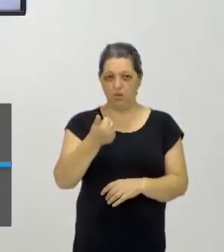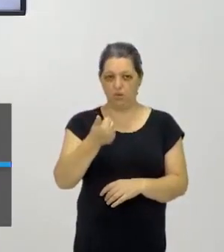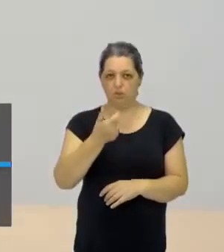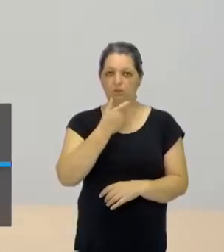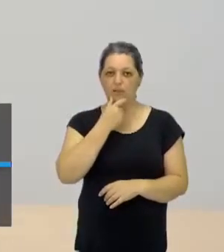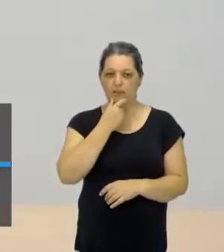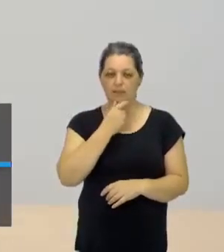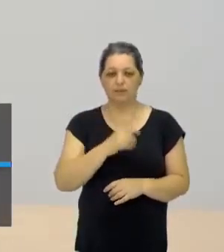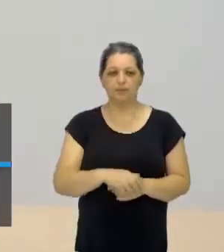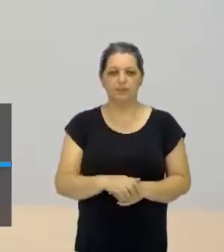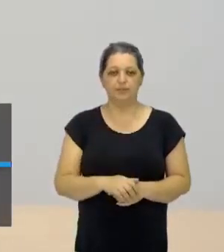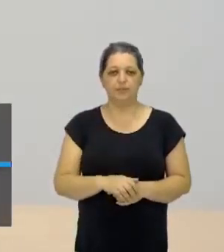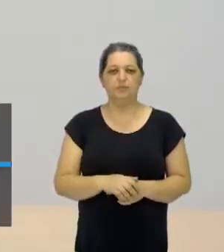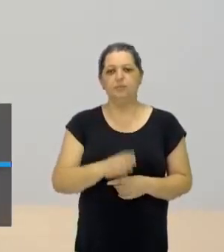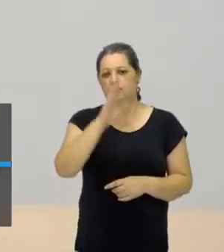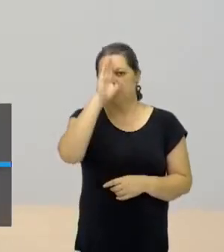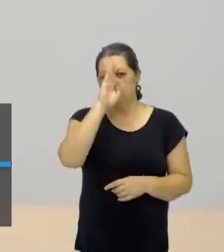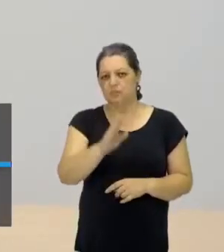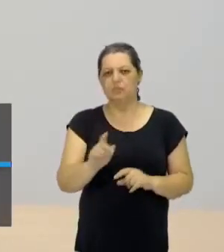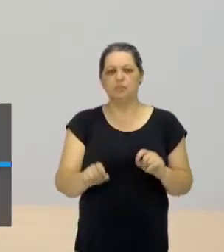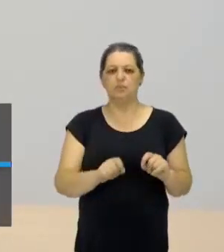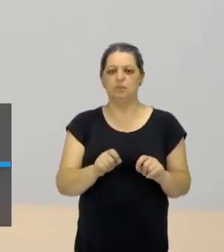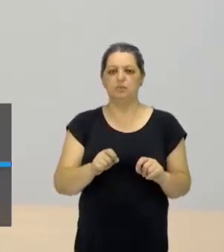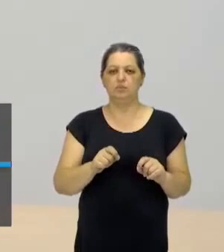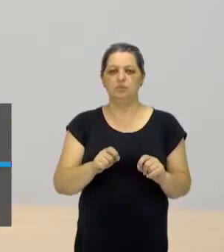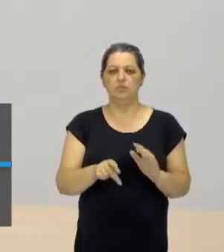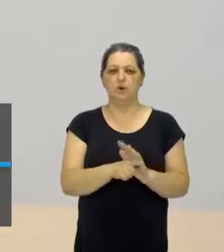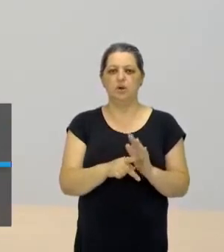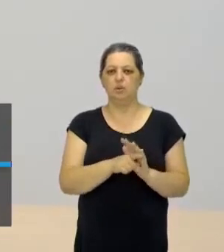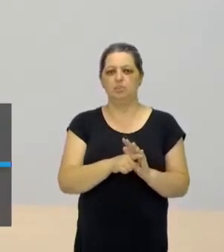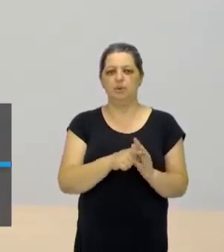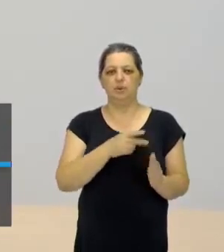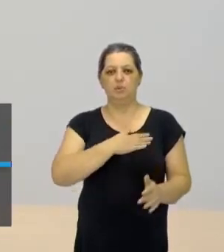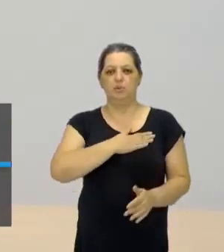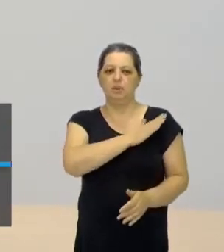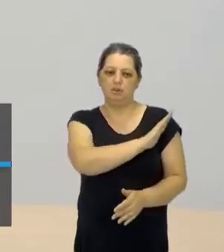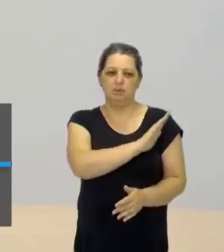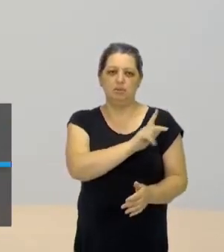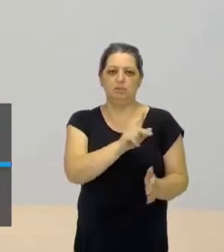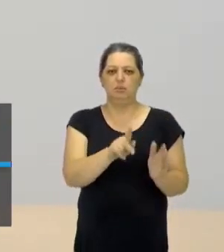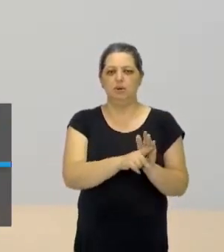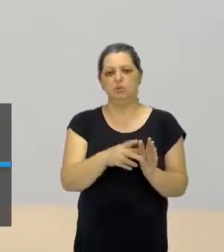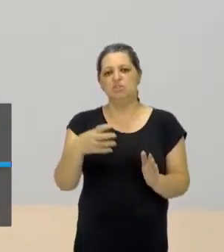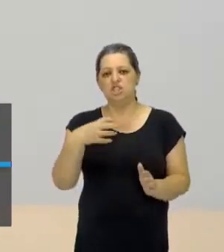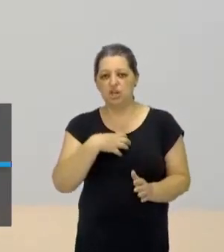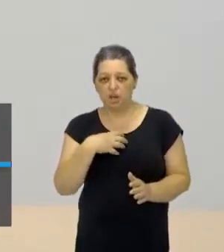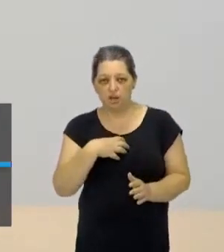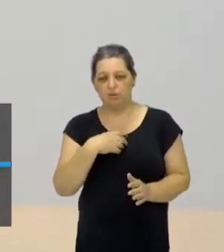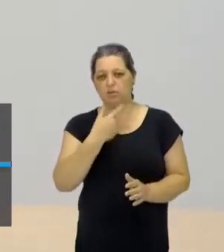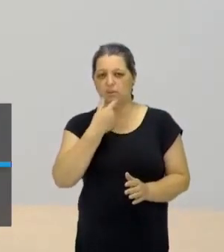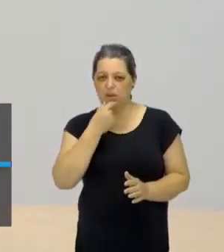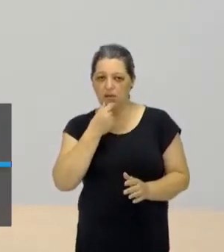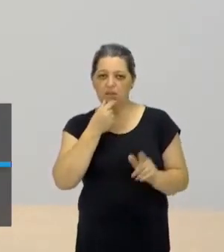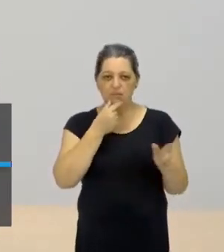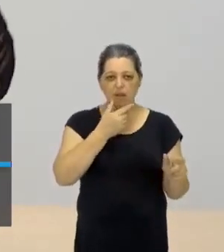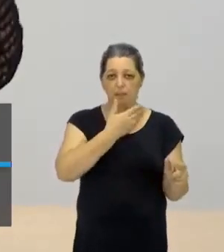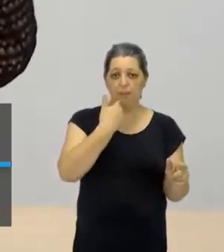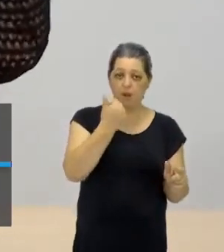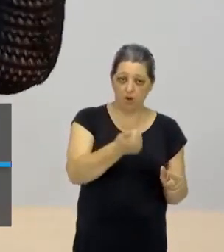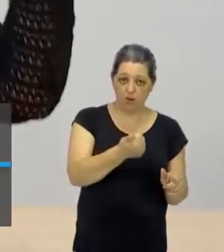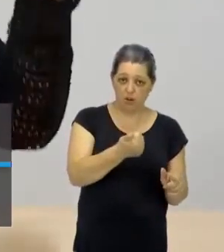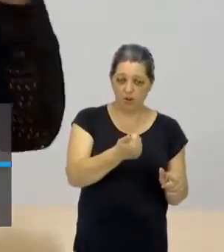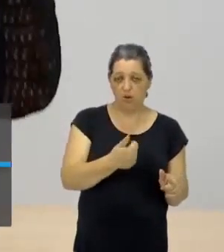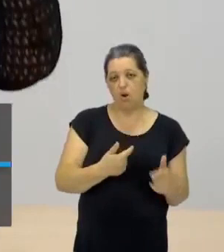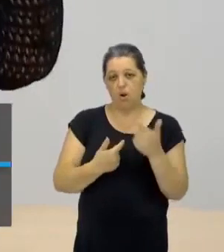falado. E principalmente, né, João, que a gente perca o preconceito de que este sotaque da língua inglesa é melhor do